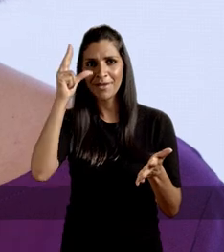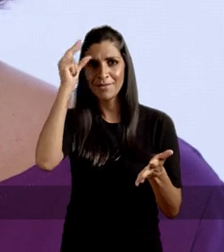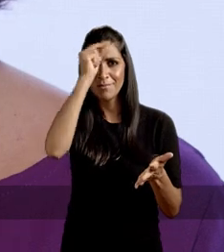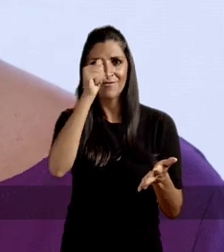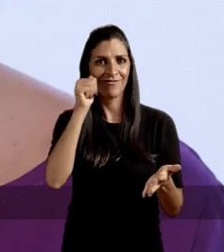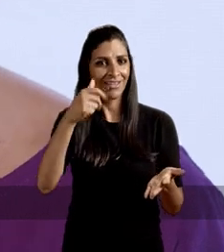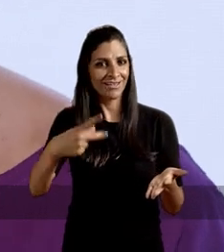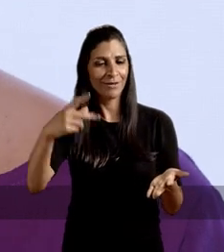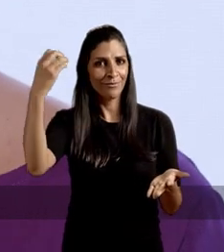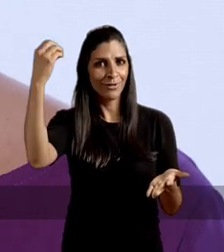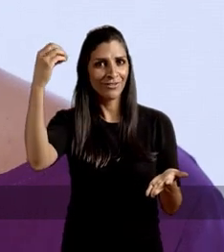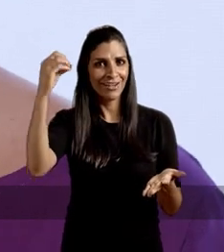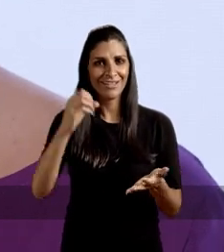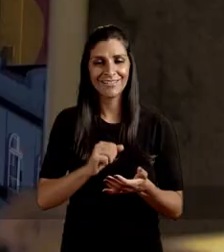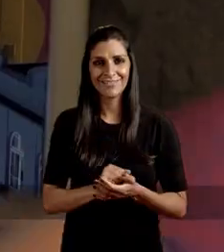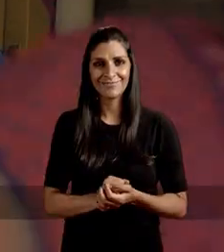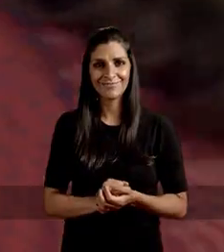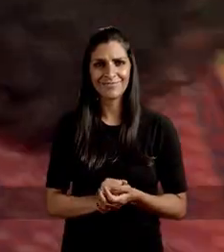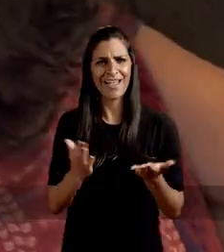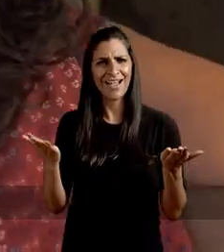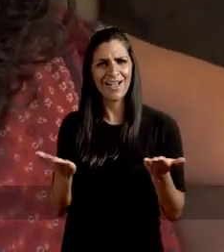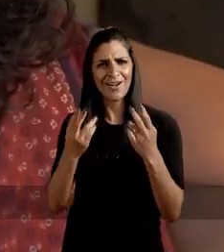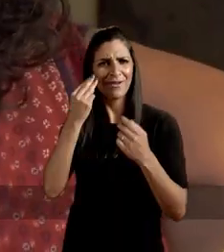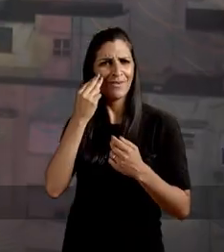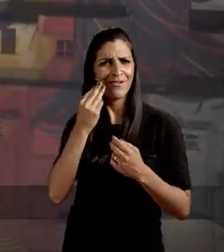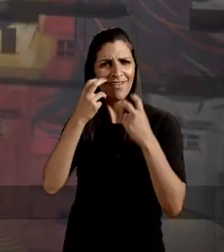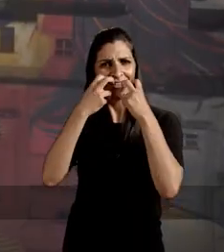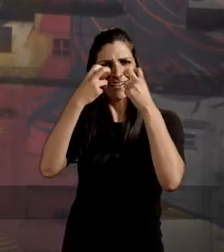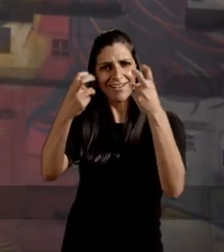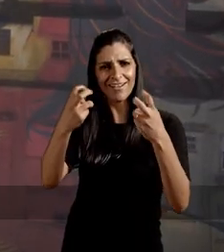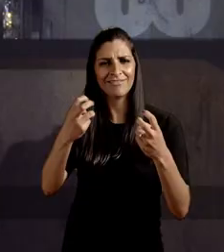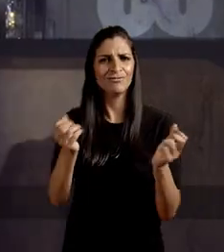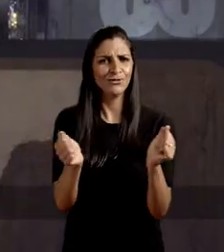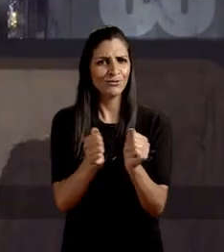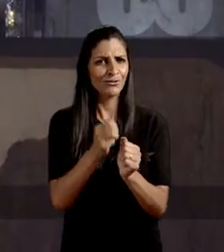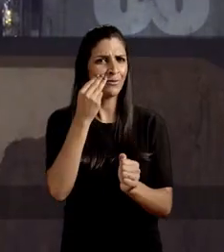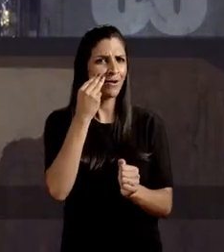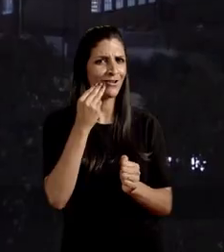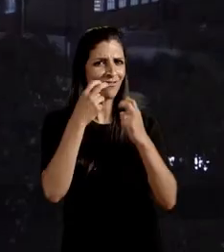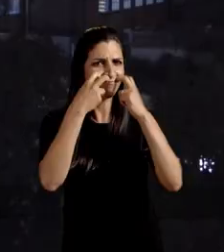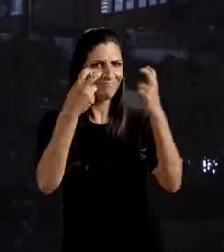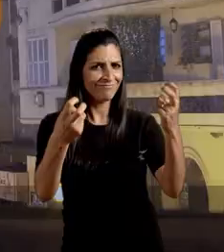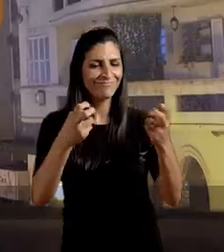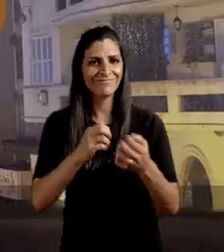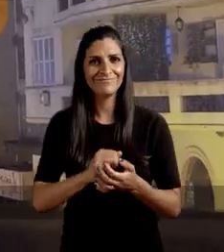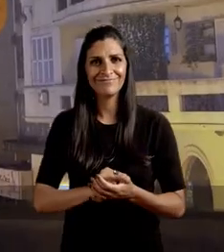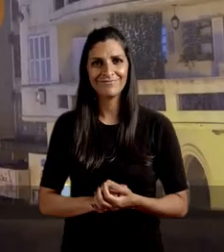primeira prefeita de Porto Alegre. Agora, Manuela! Vamos, Manu!